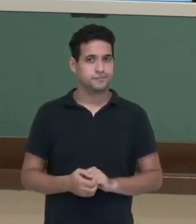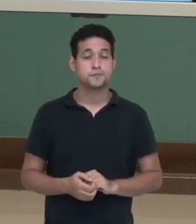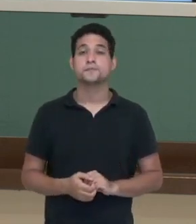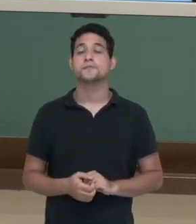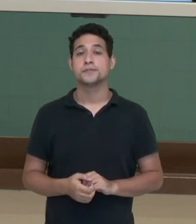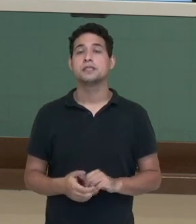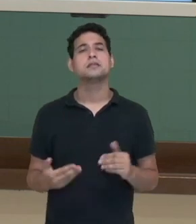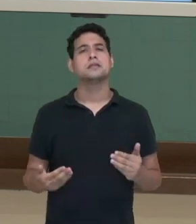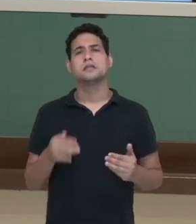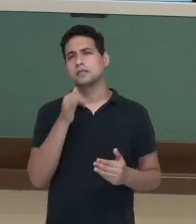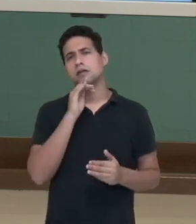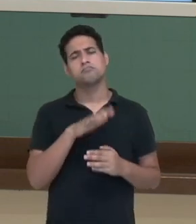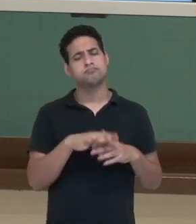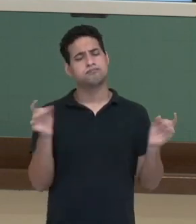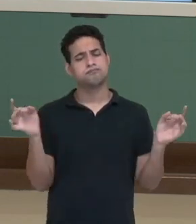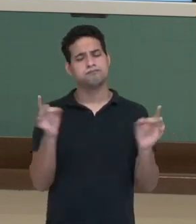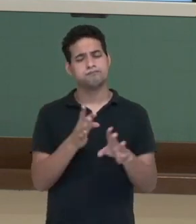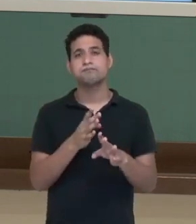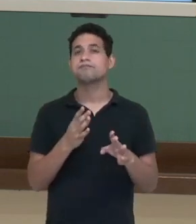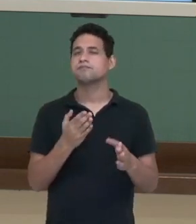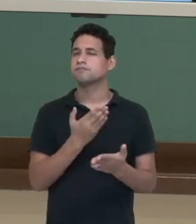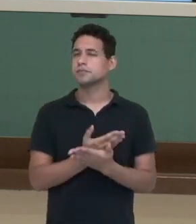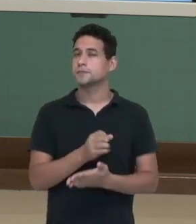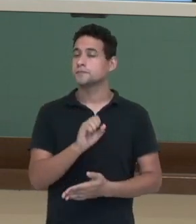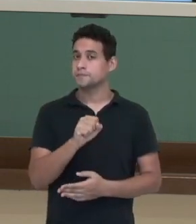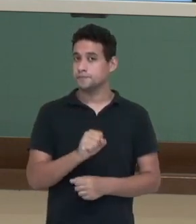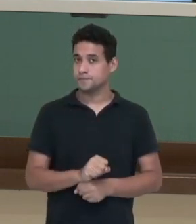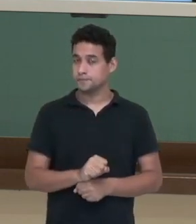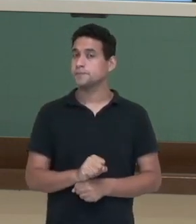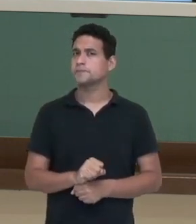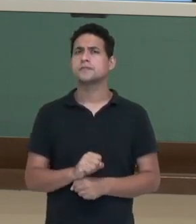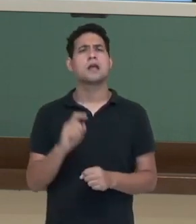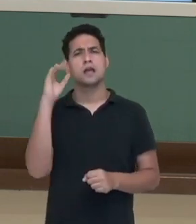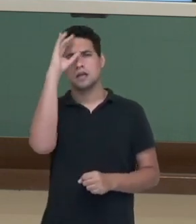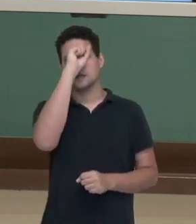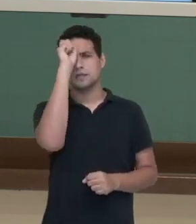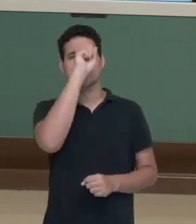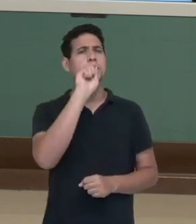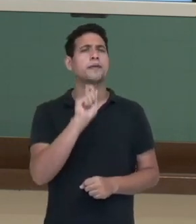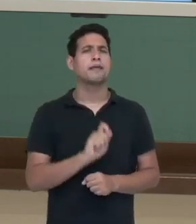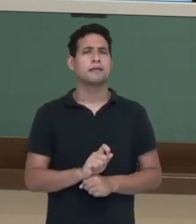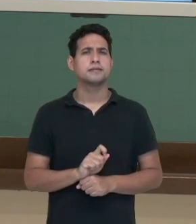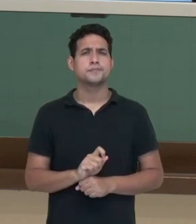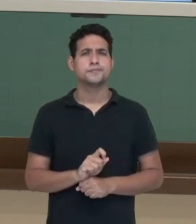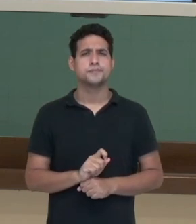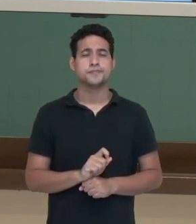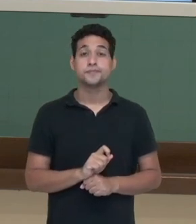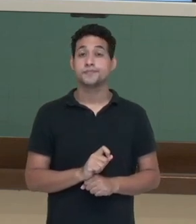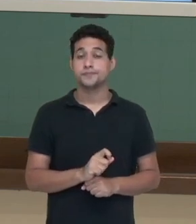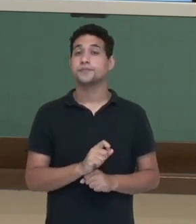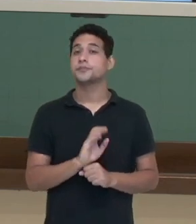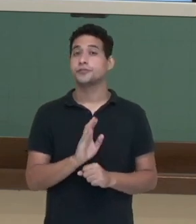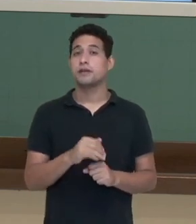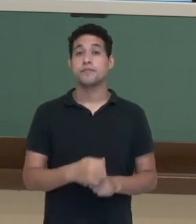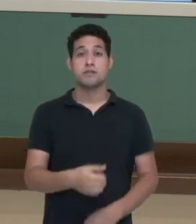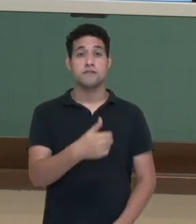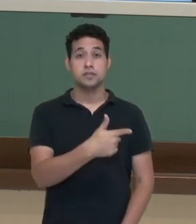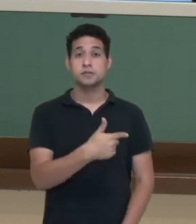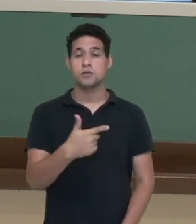Ok? Então, nós terminamos a nossa classe, a nossa aula. O que nós aprendemos? A